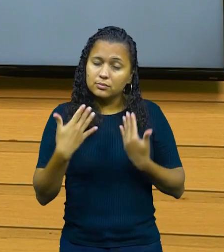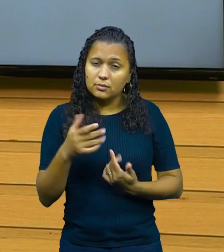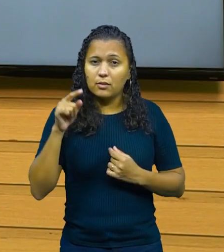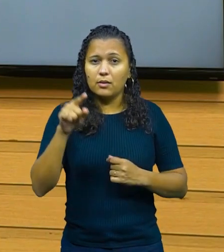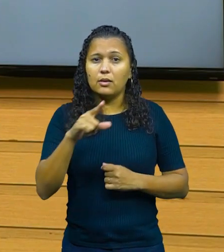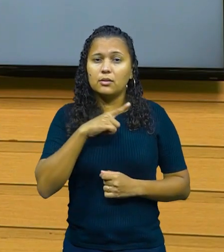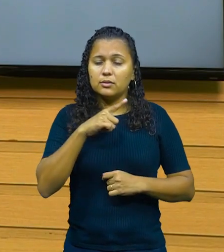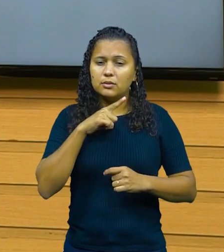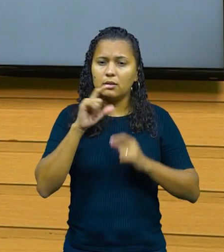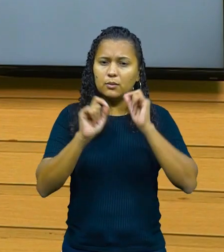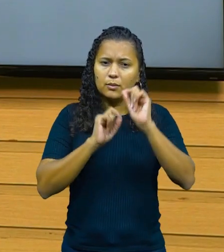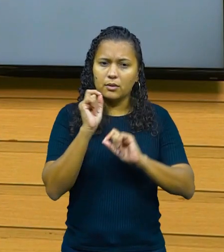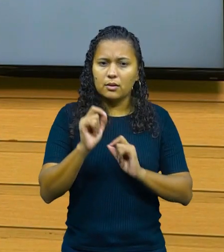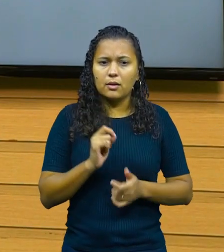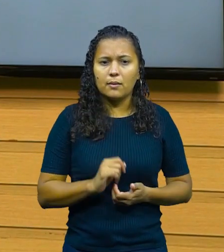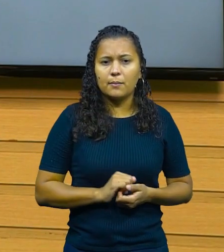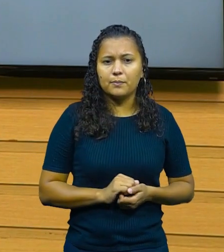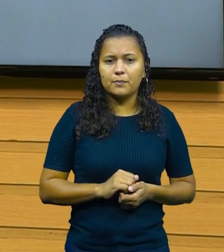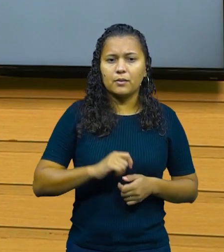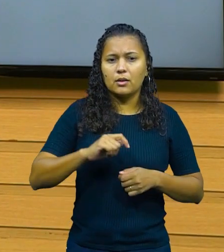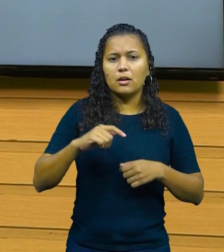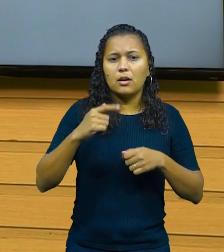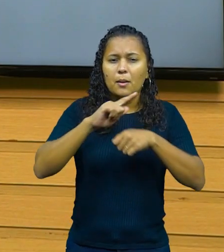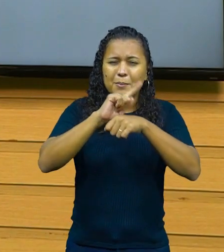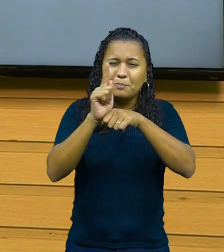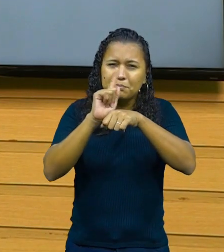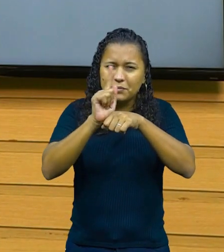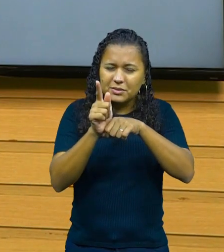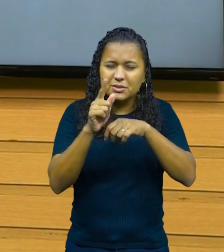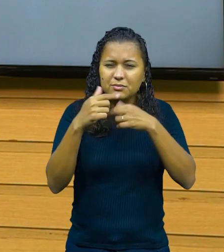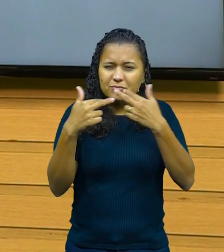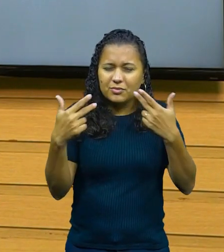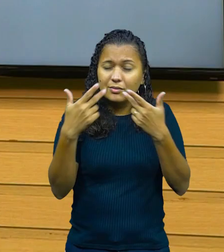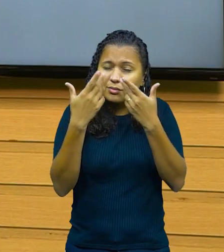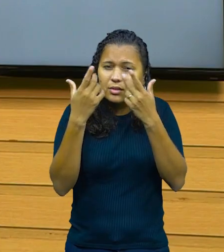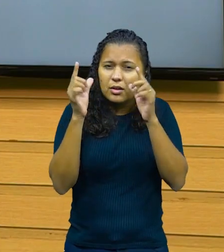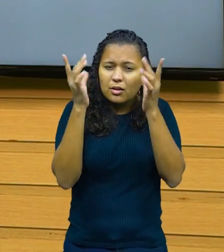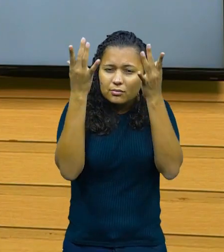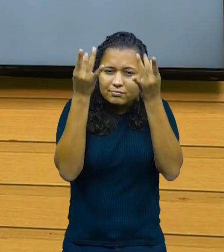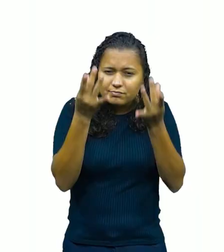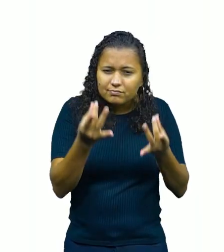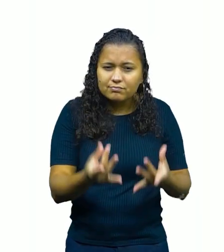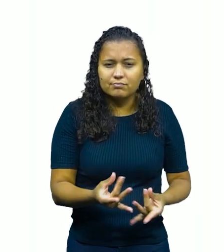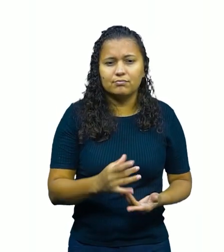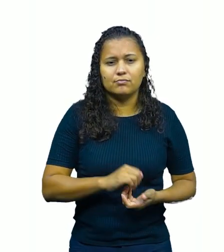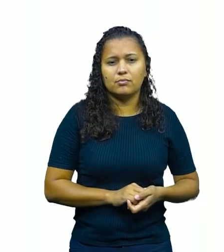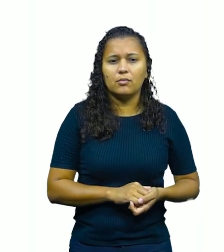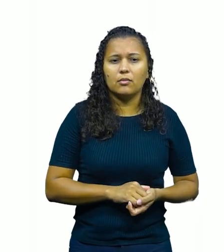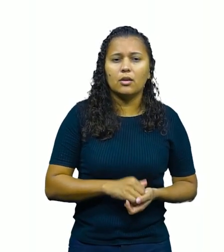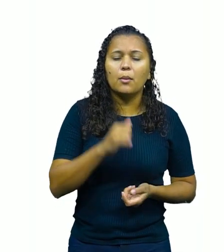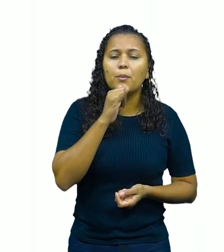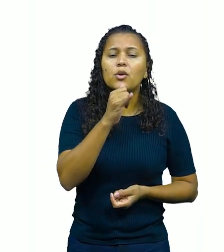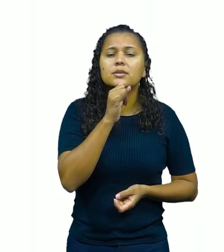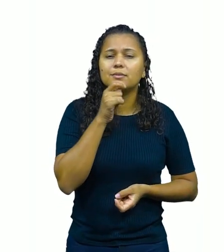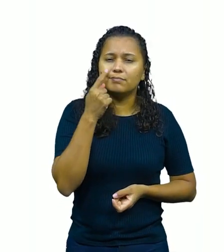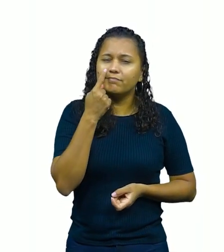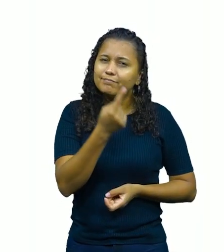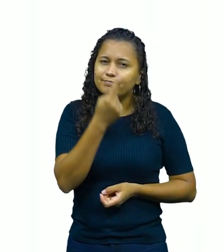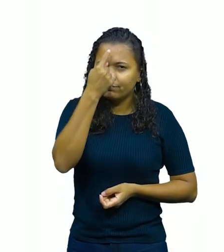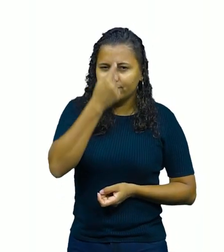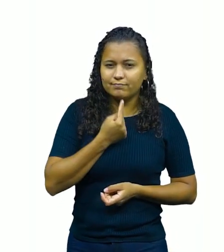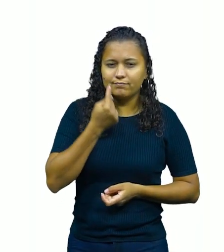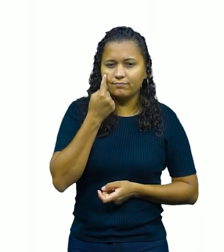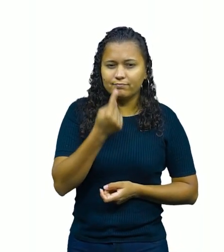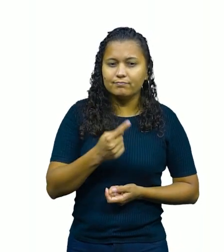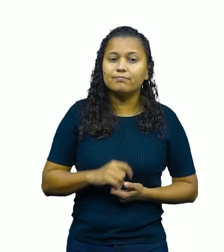está tratando aqui de uma medição extremamente minuciosa, né? E aí a gente tem um modelinho